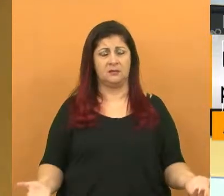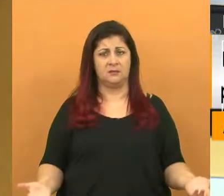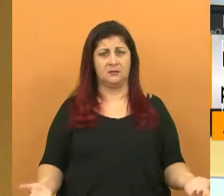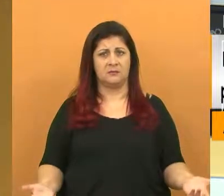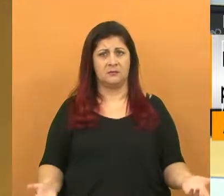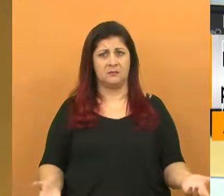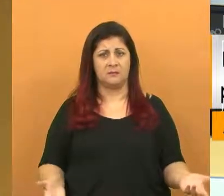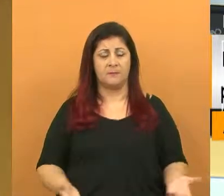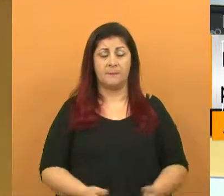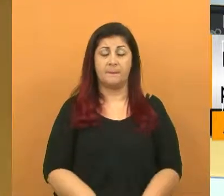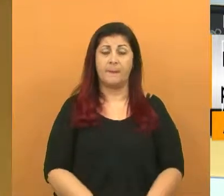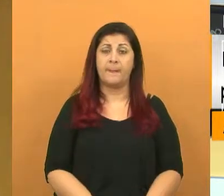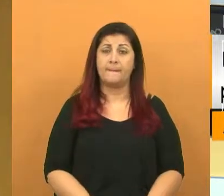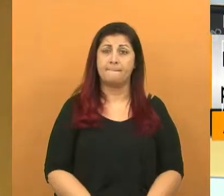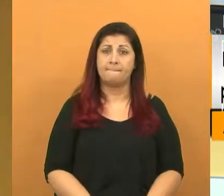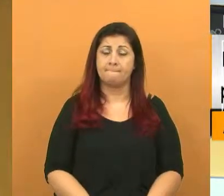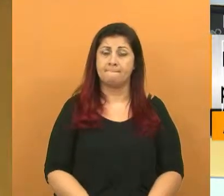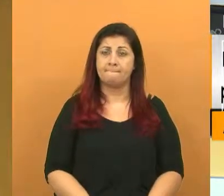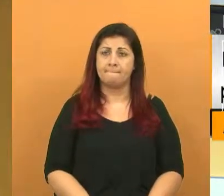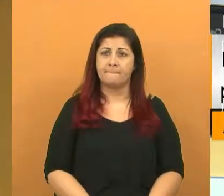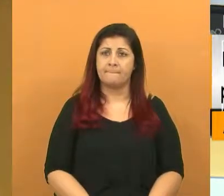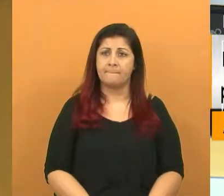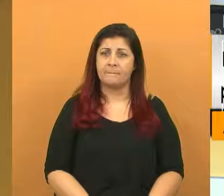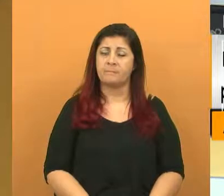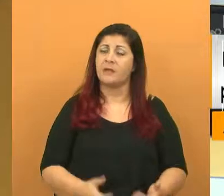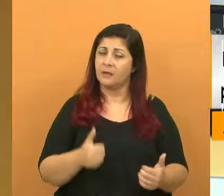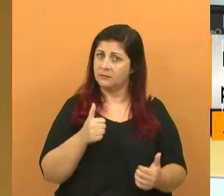manda. Aí sim.